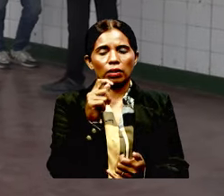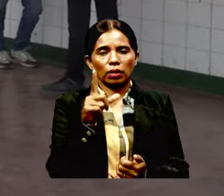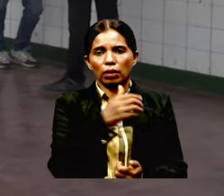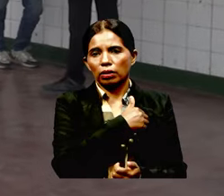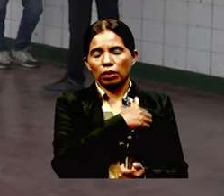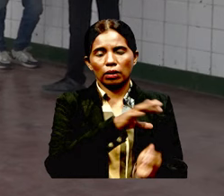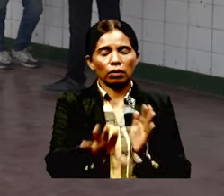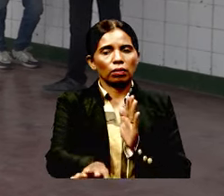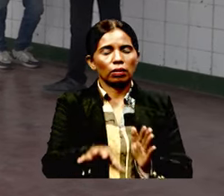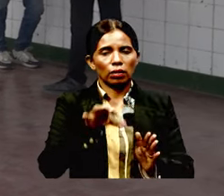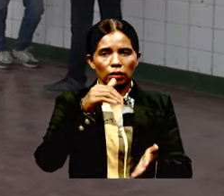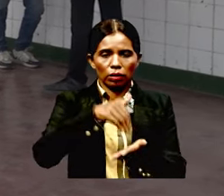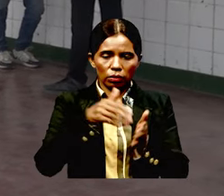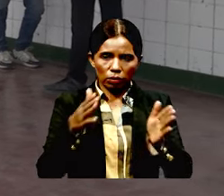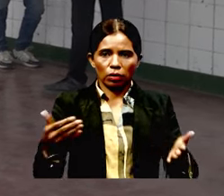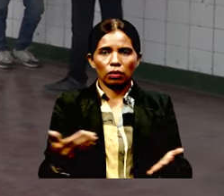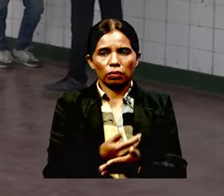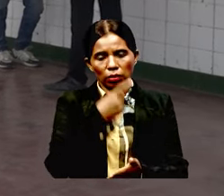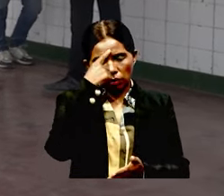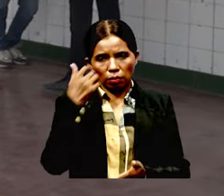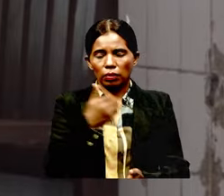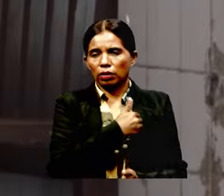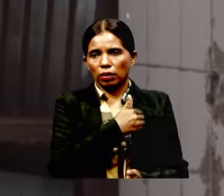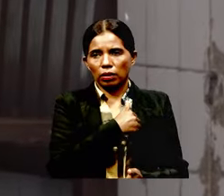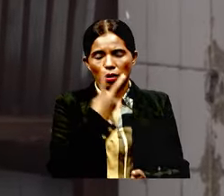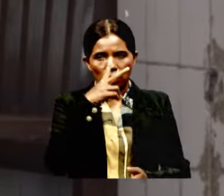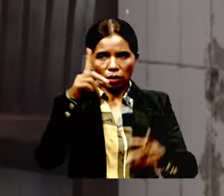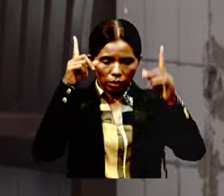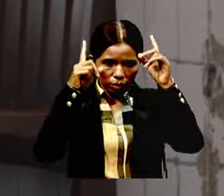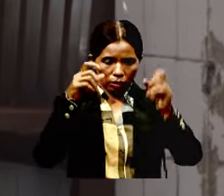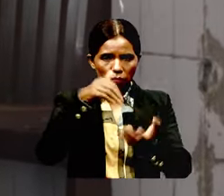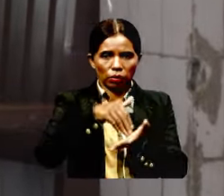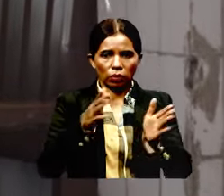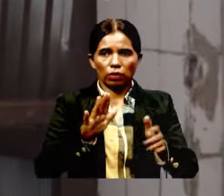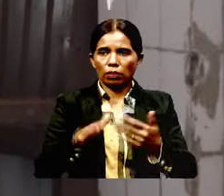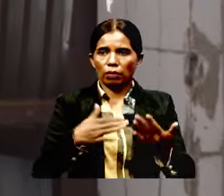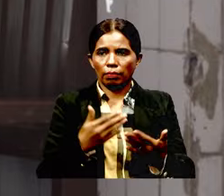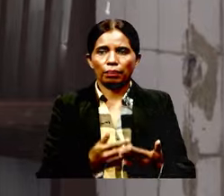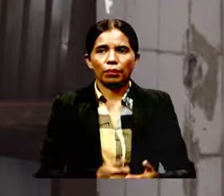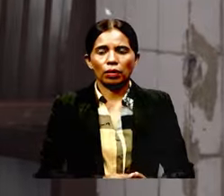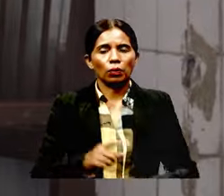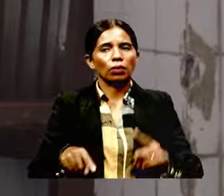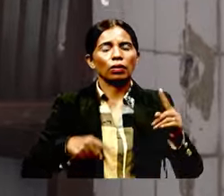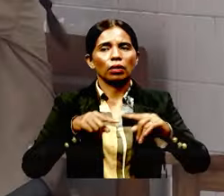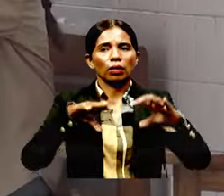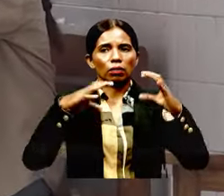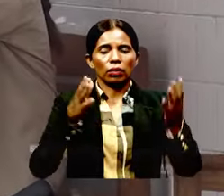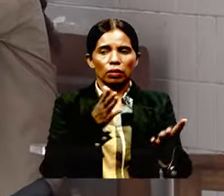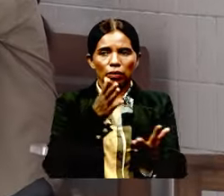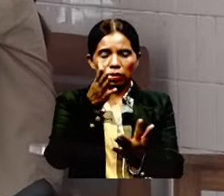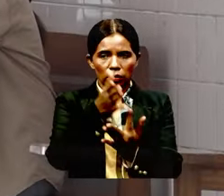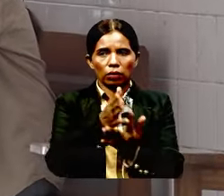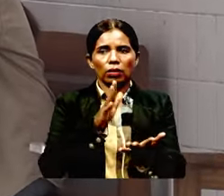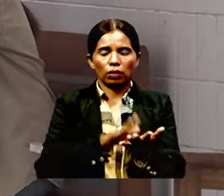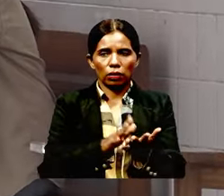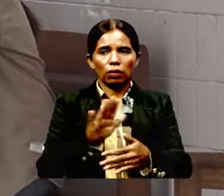calo inscrição para estudante FON, também será concluir ponto exame para estudante SIRA. Nune, Benhira Comissão no Acesso ao Ensino